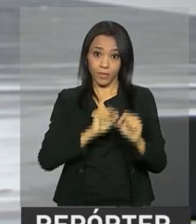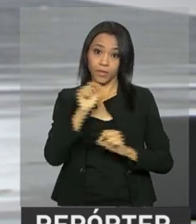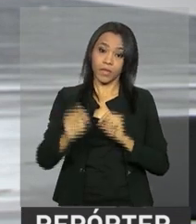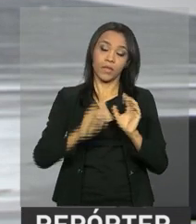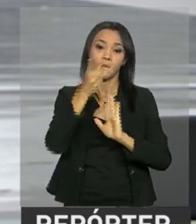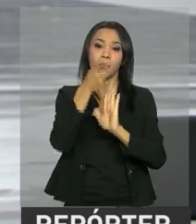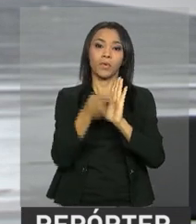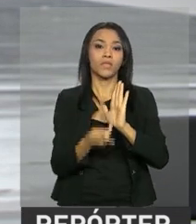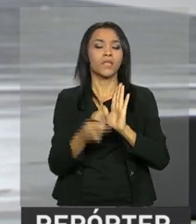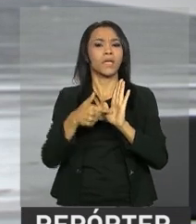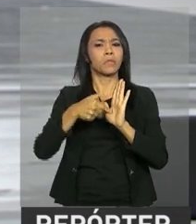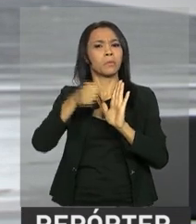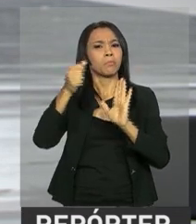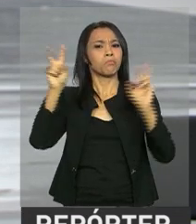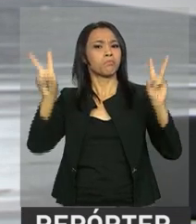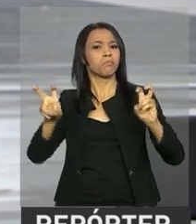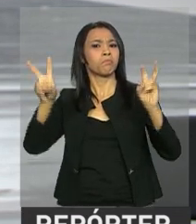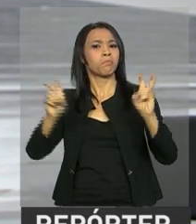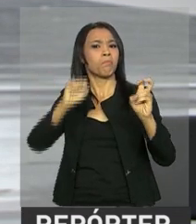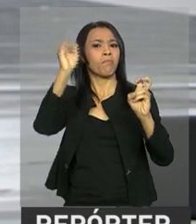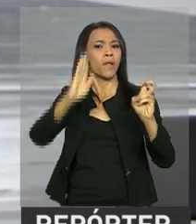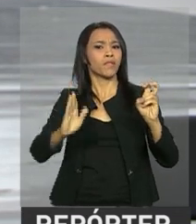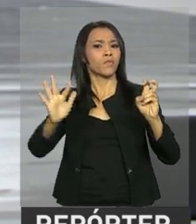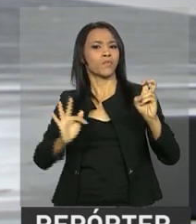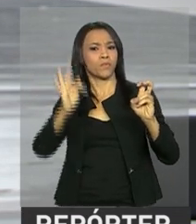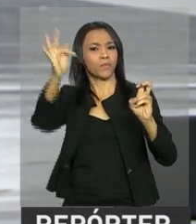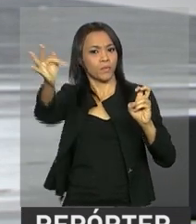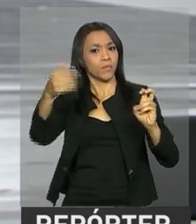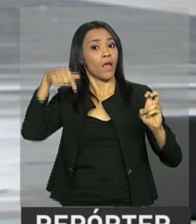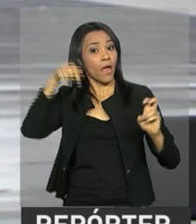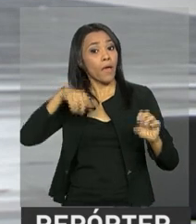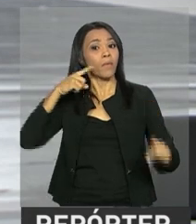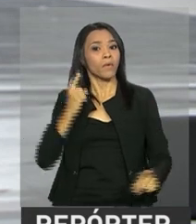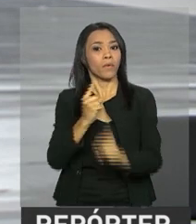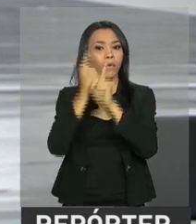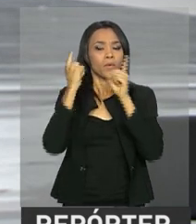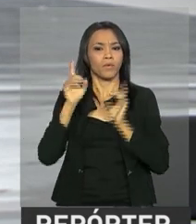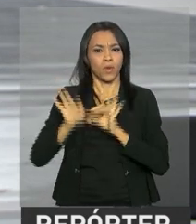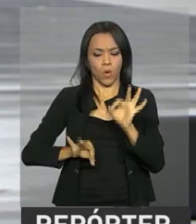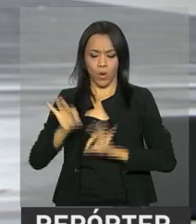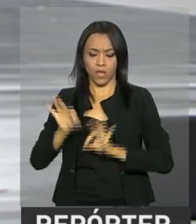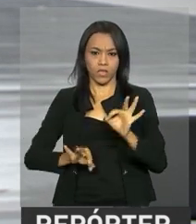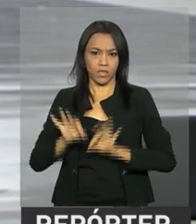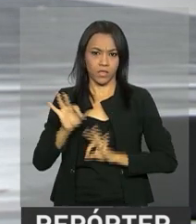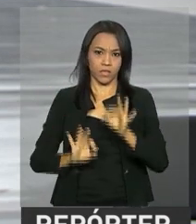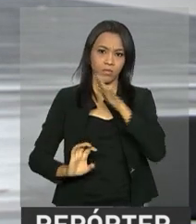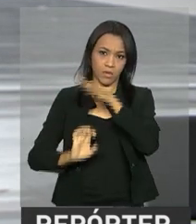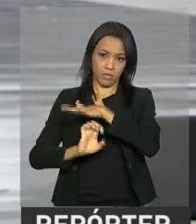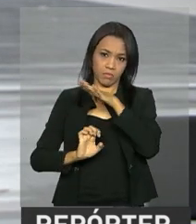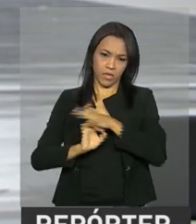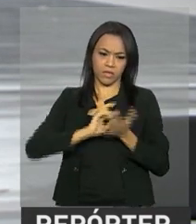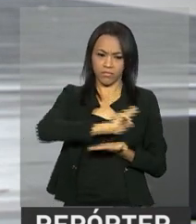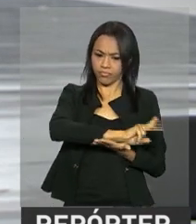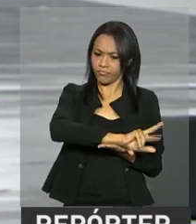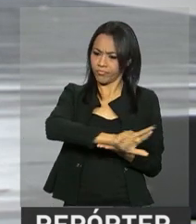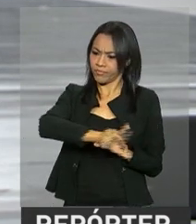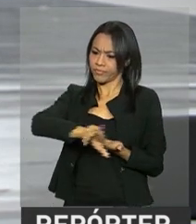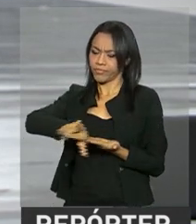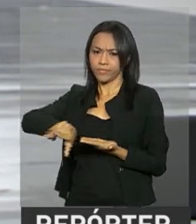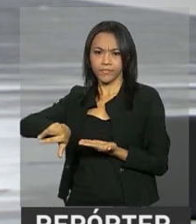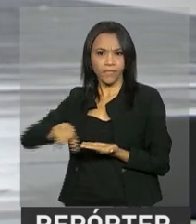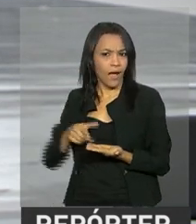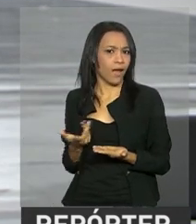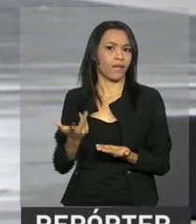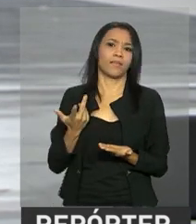projeto Brasil Futuro em Brasília, um encontro promovido por uma consultoria que reúne empresários,